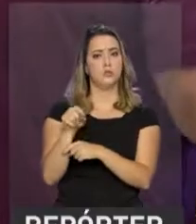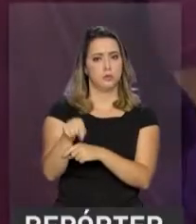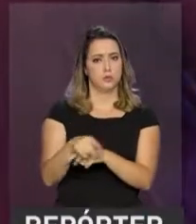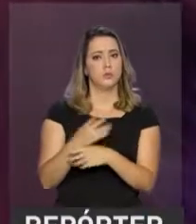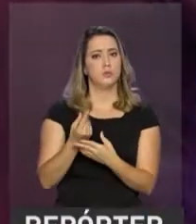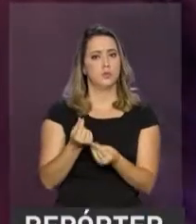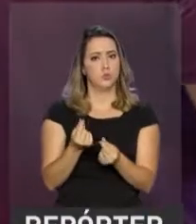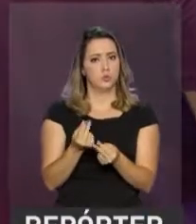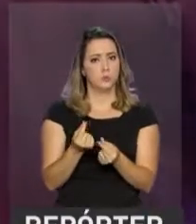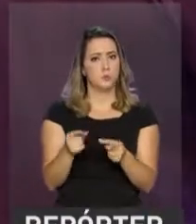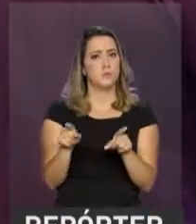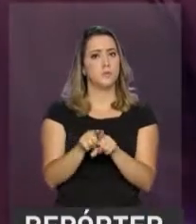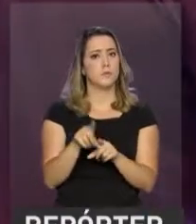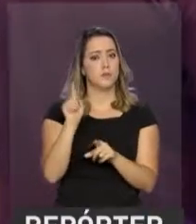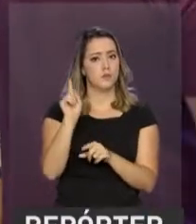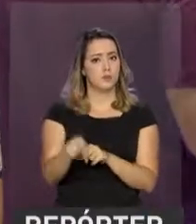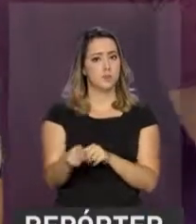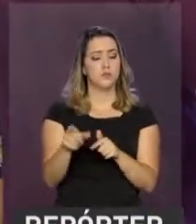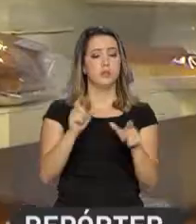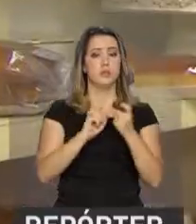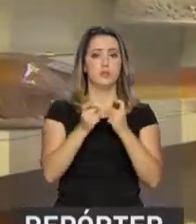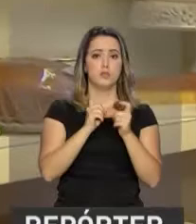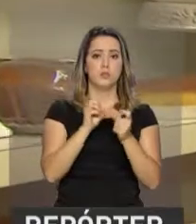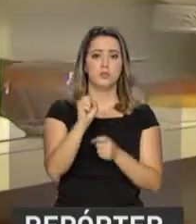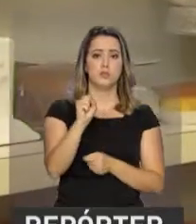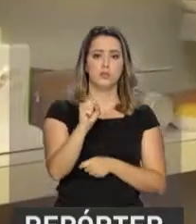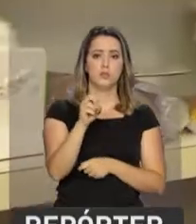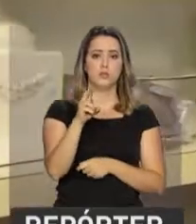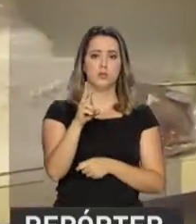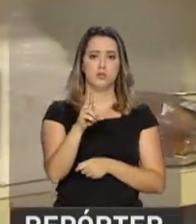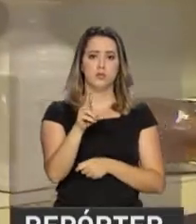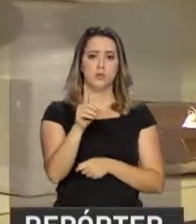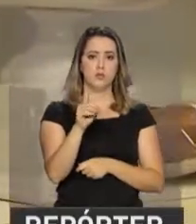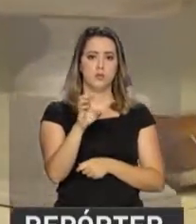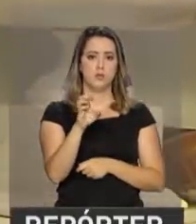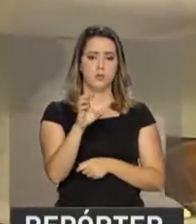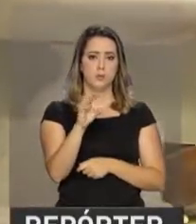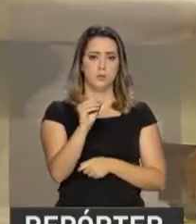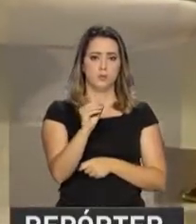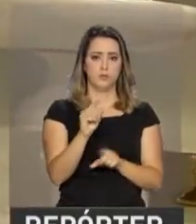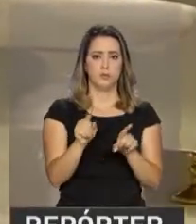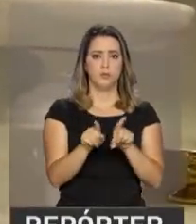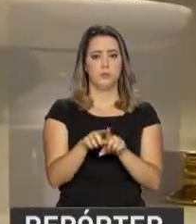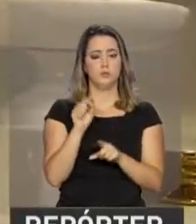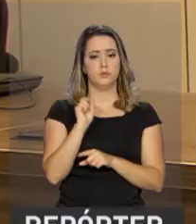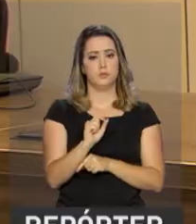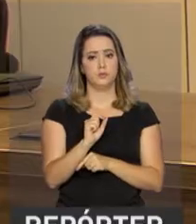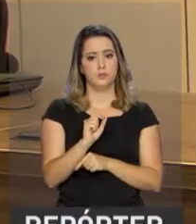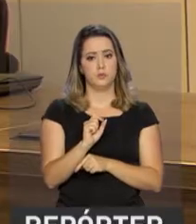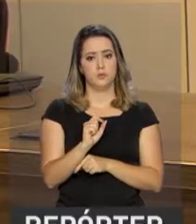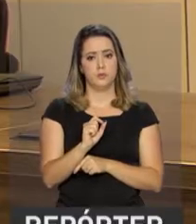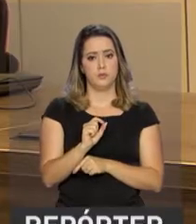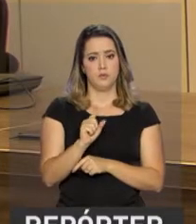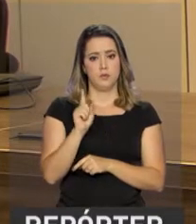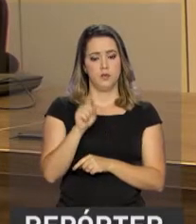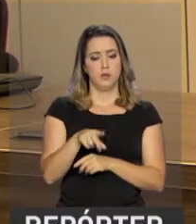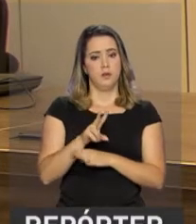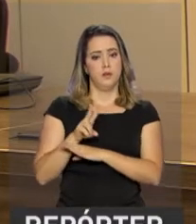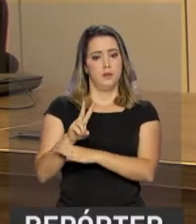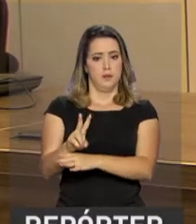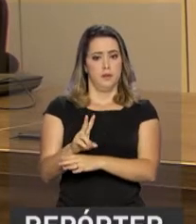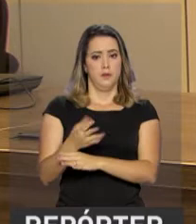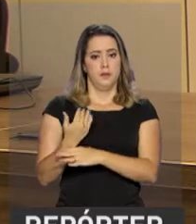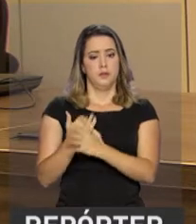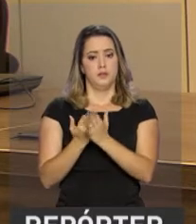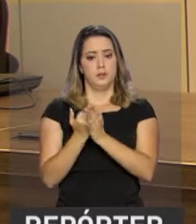recursos são administrados pela sudeco a superintendência do desenvolvimento do centro-oeste as daquela financia desde